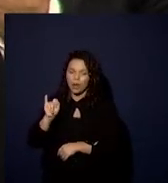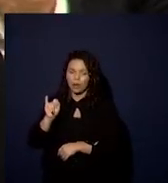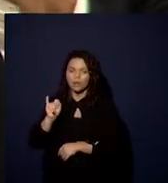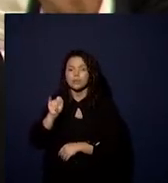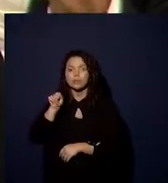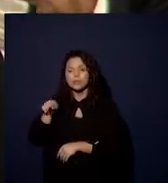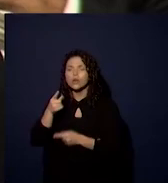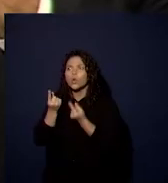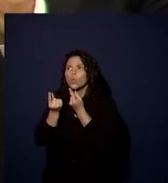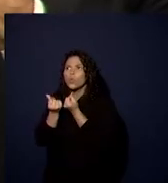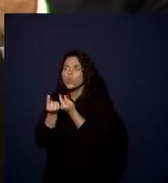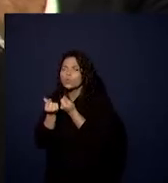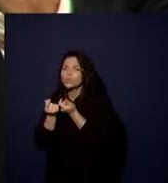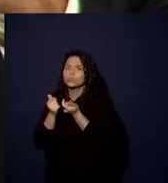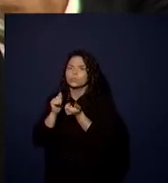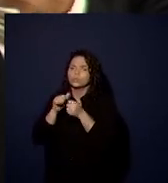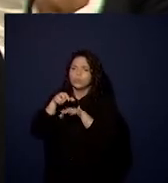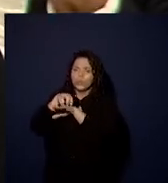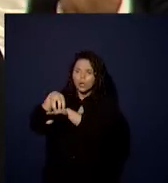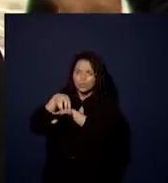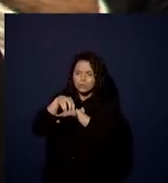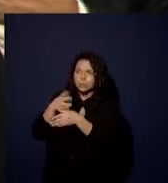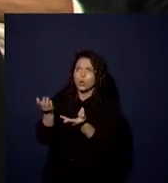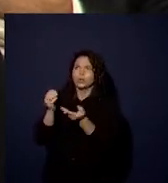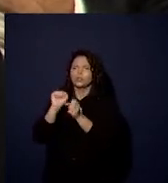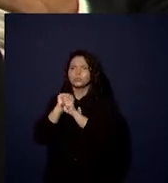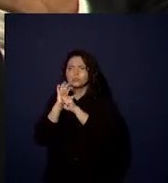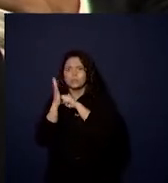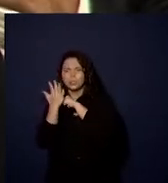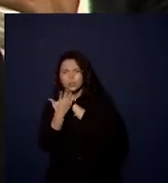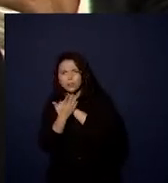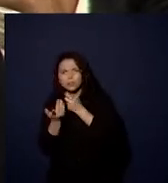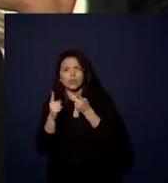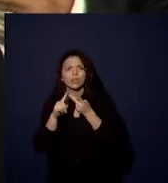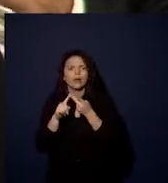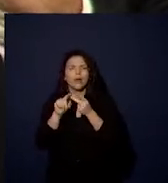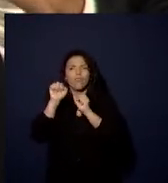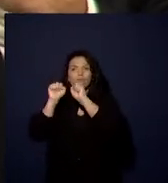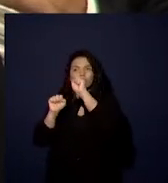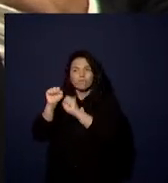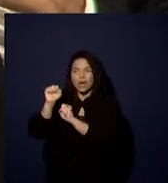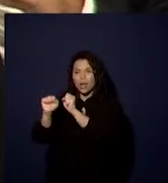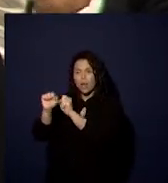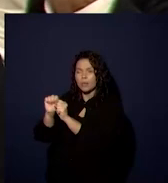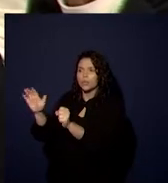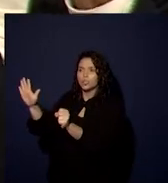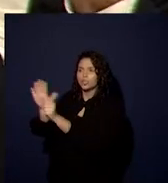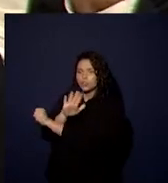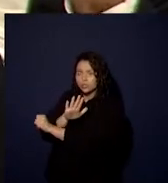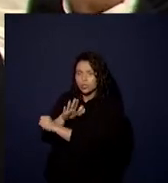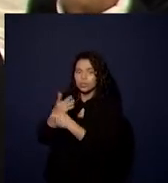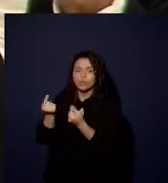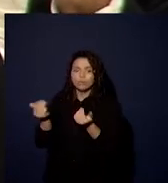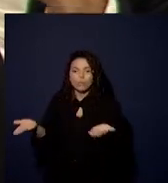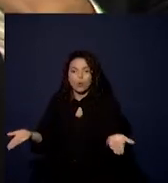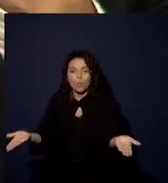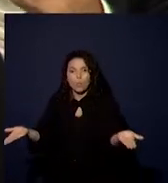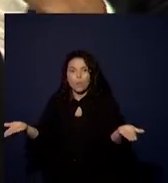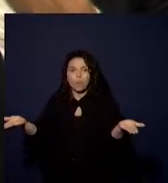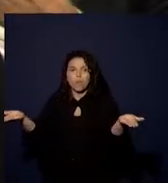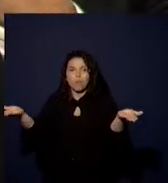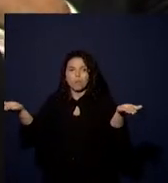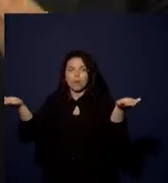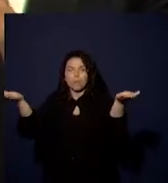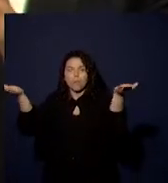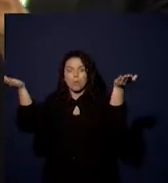de transporte a pandemia né ocupação das fábricas uma série de coisas subiu de preço a gente